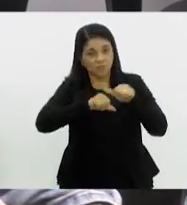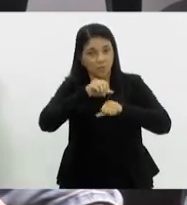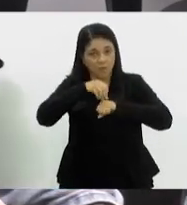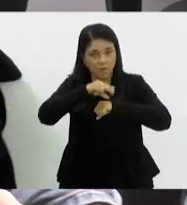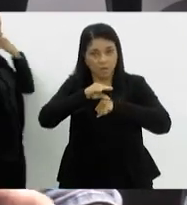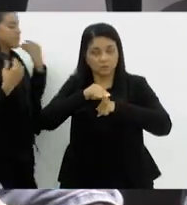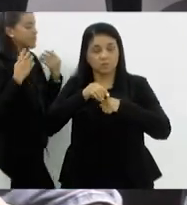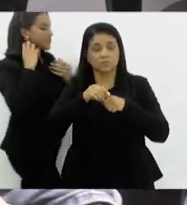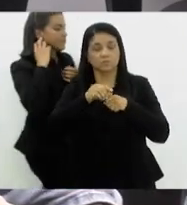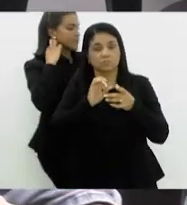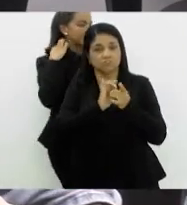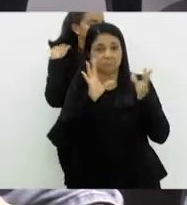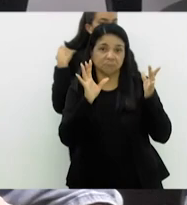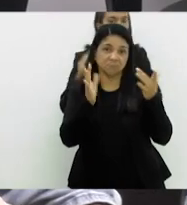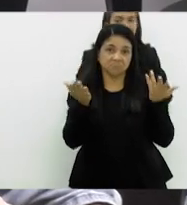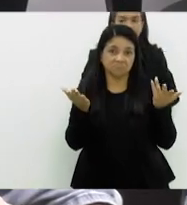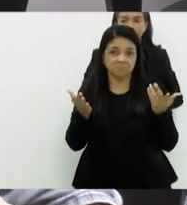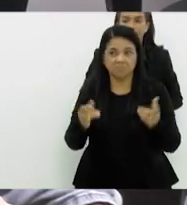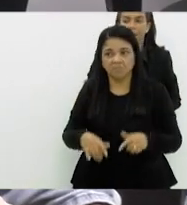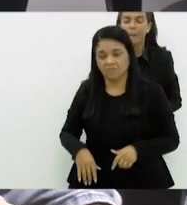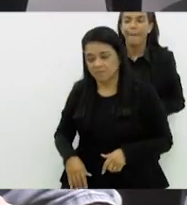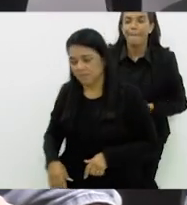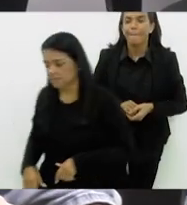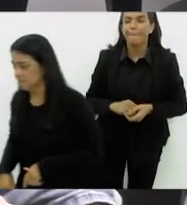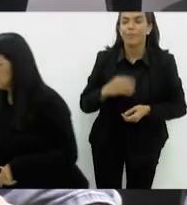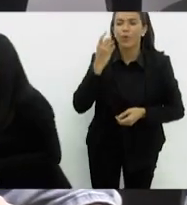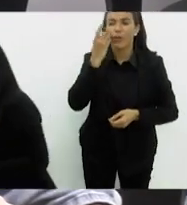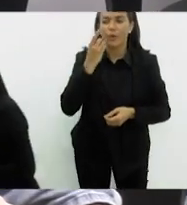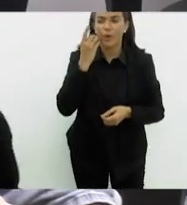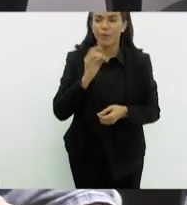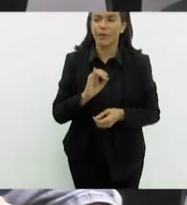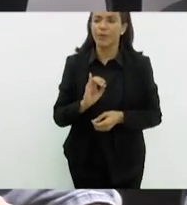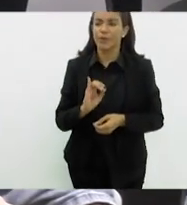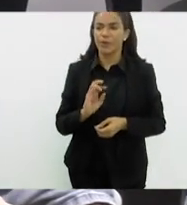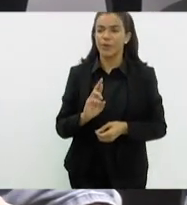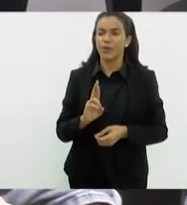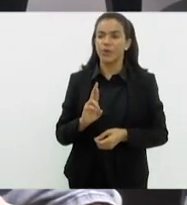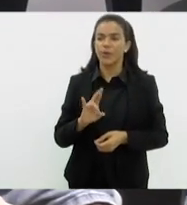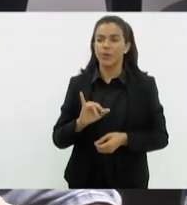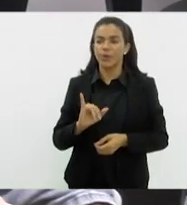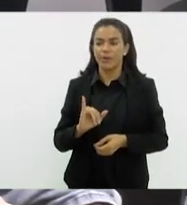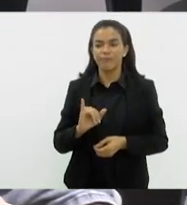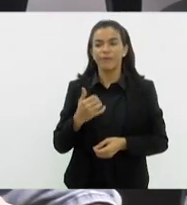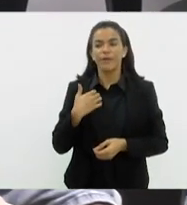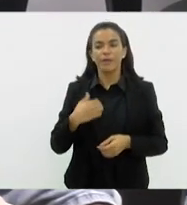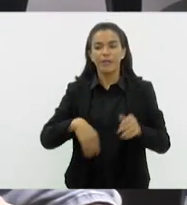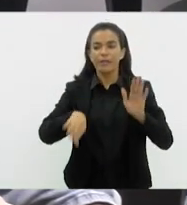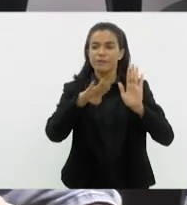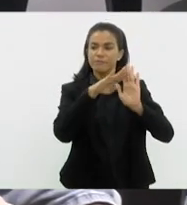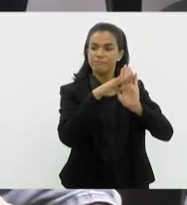eu acho que o deputado Yuri, ele quis pautar o tema